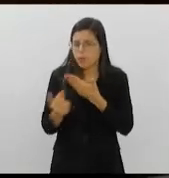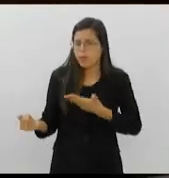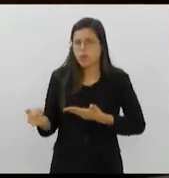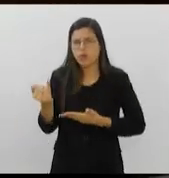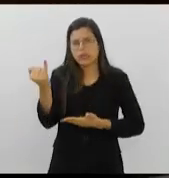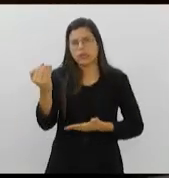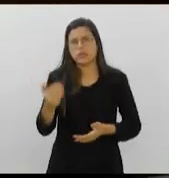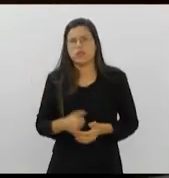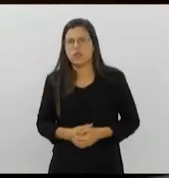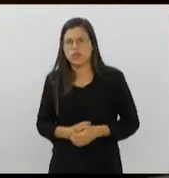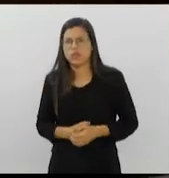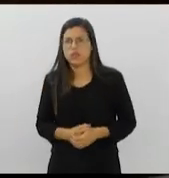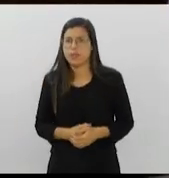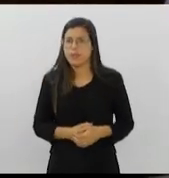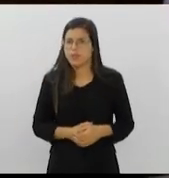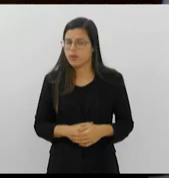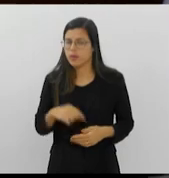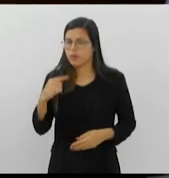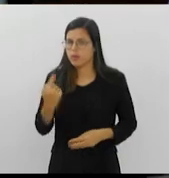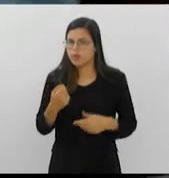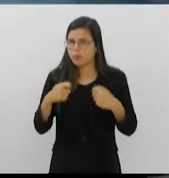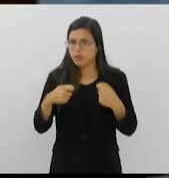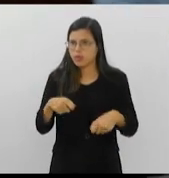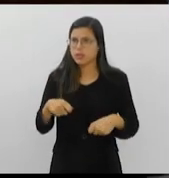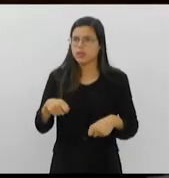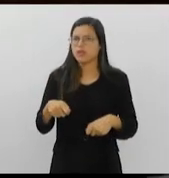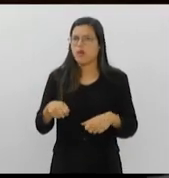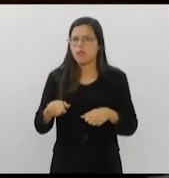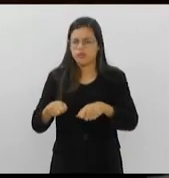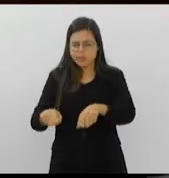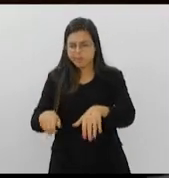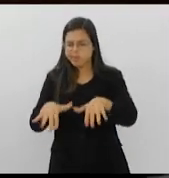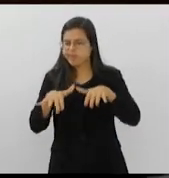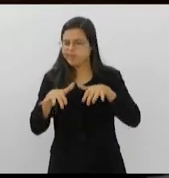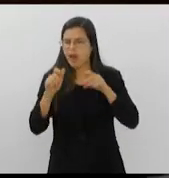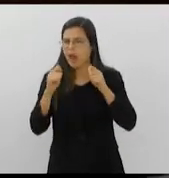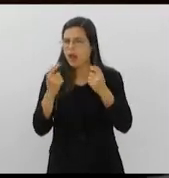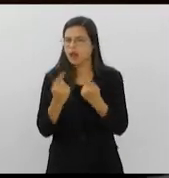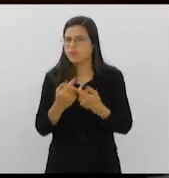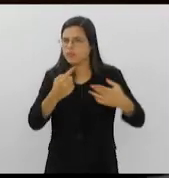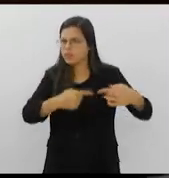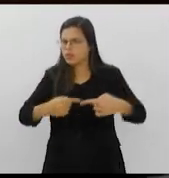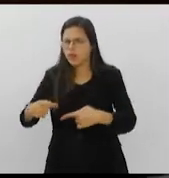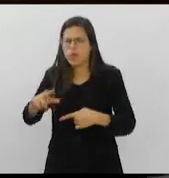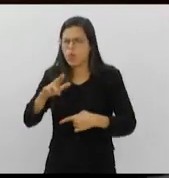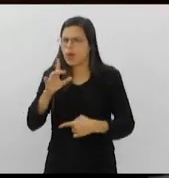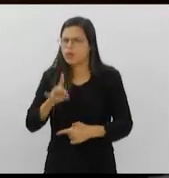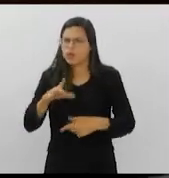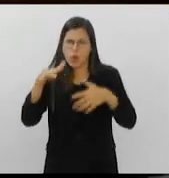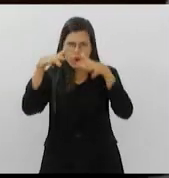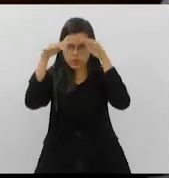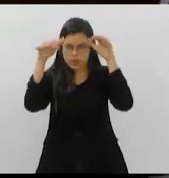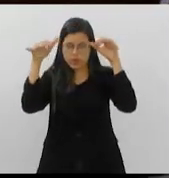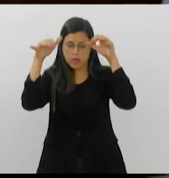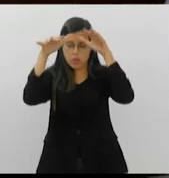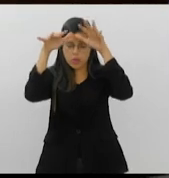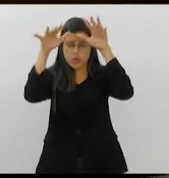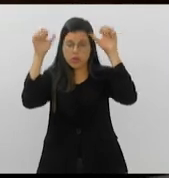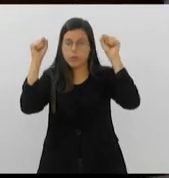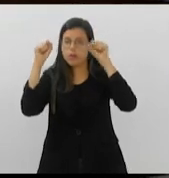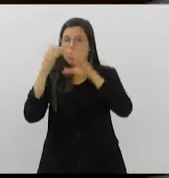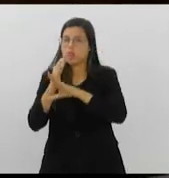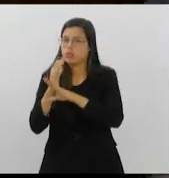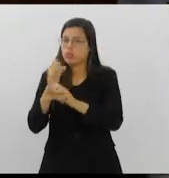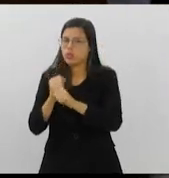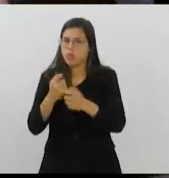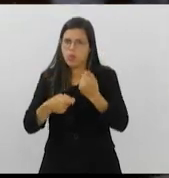mister, que a gente chame essa casa para discussão, não só com o Tribunal de Contas do Estado, que deveria ser um poder auxiliador